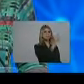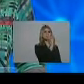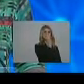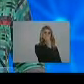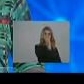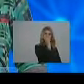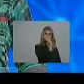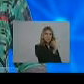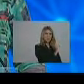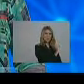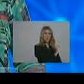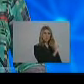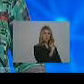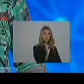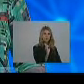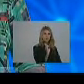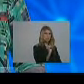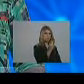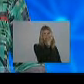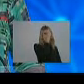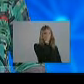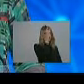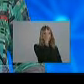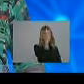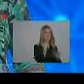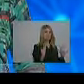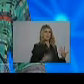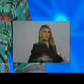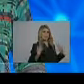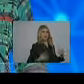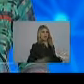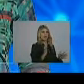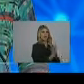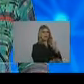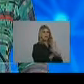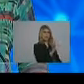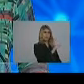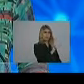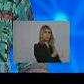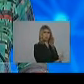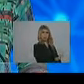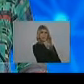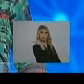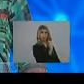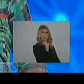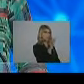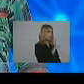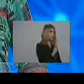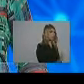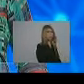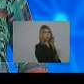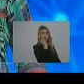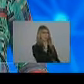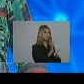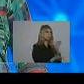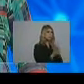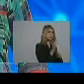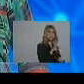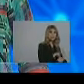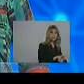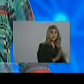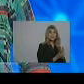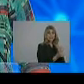prefeitura. A prefeitura não toma para si, sempre dizendo que a polícia não é dela, então o problema de segurança não é dela. Primeiro, que a questão